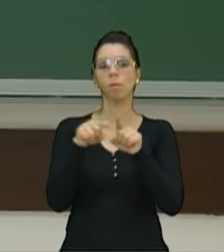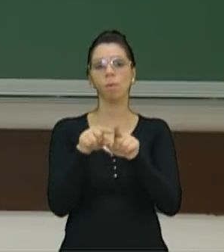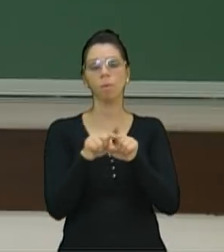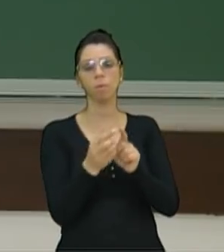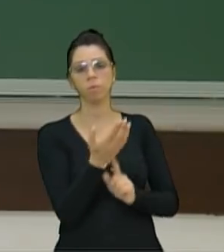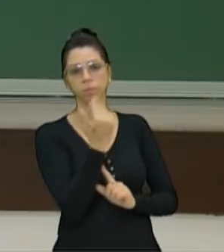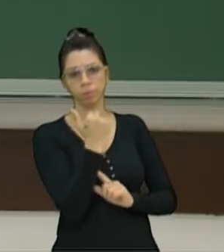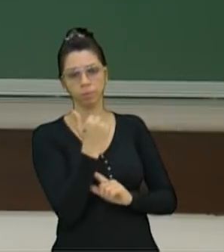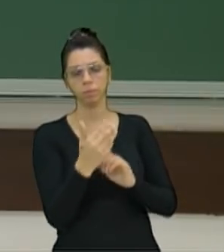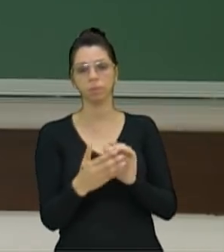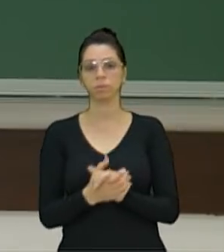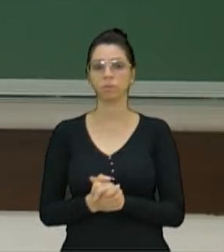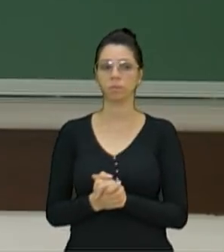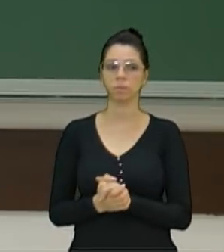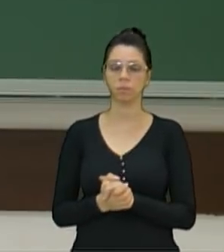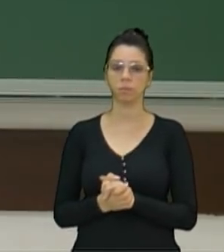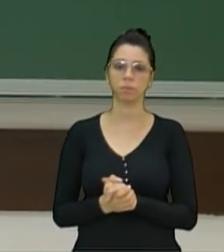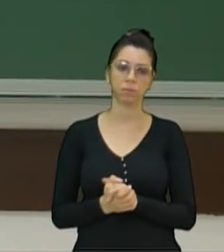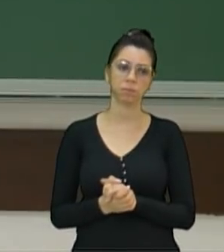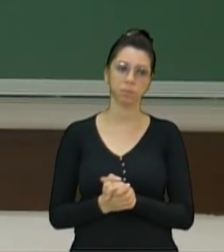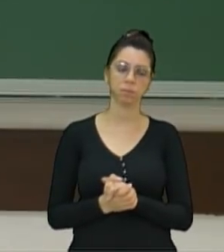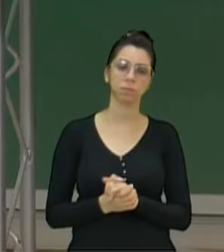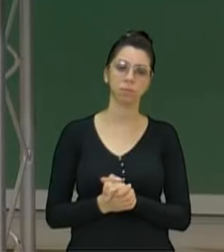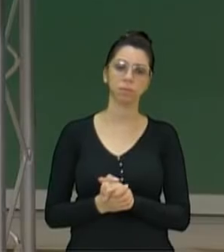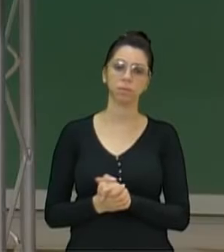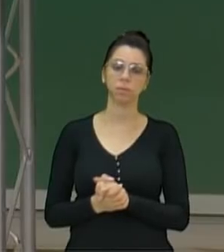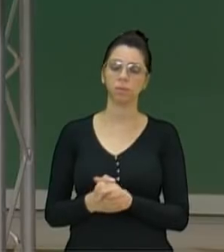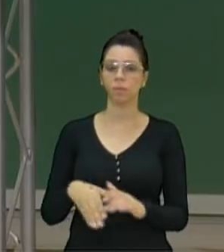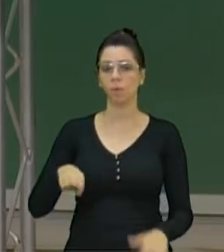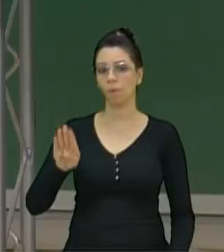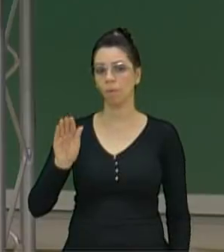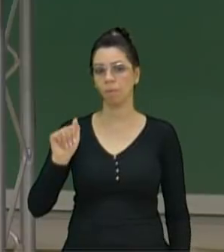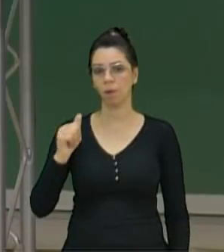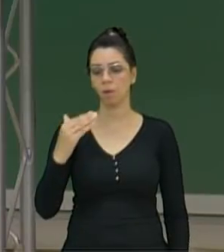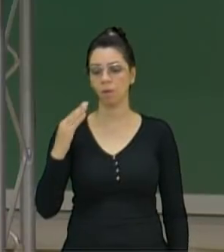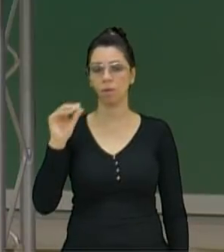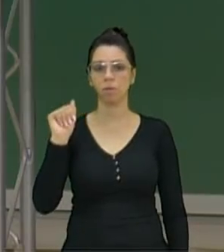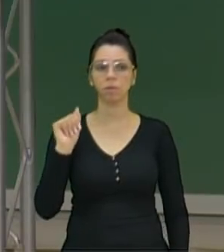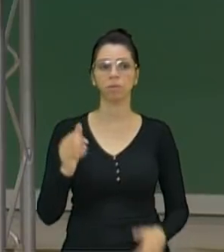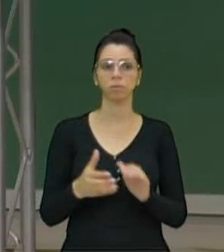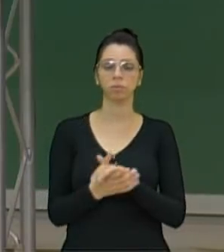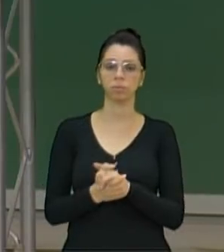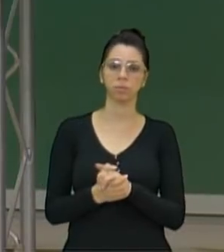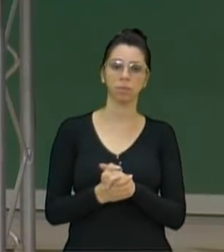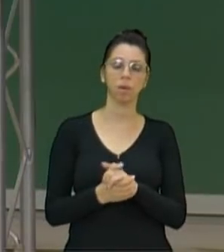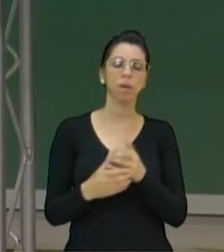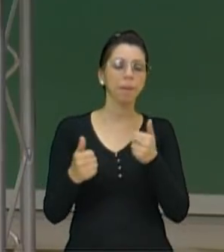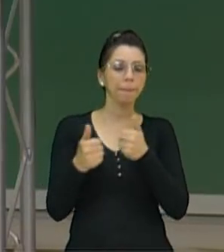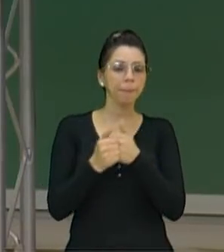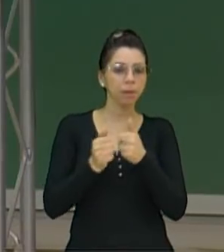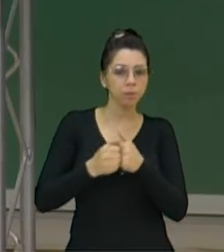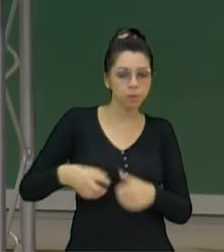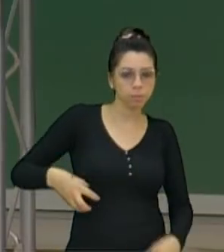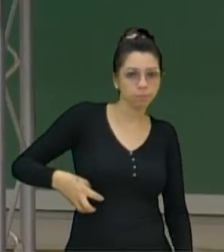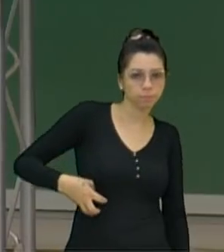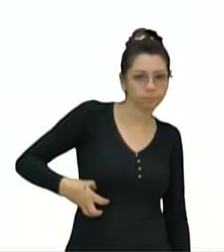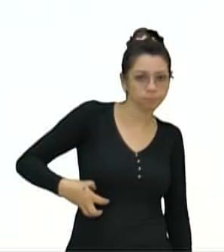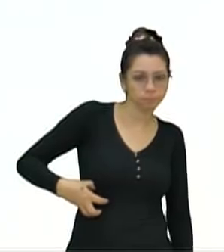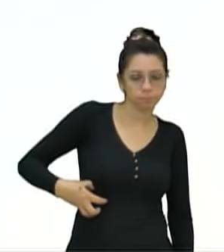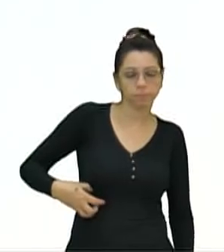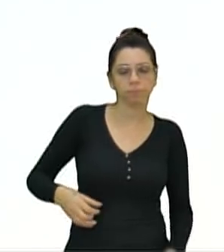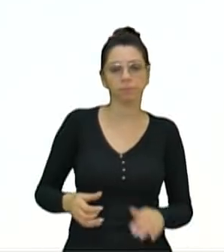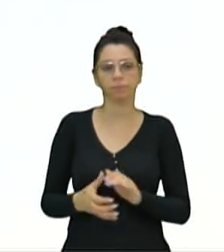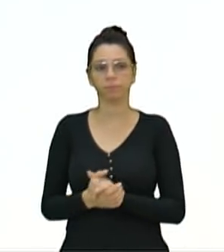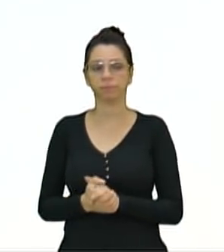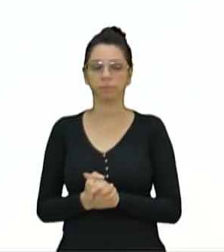ingeridos. E quanto ao baço? O baço fica lá pertinho do nosso estômago, tá? E ele é um